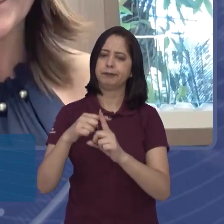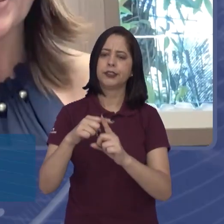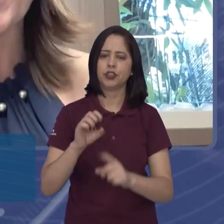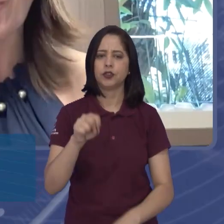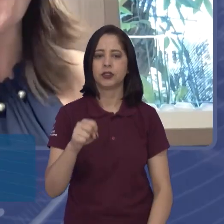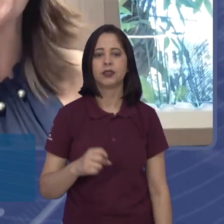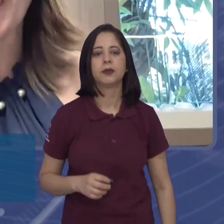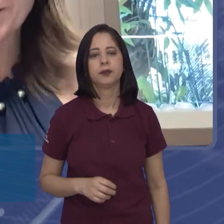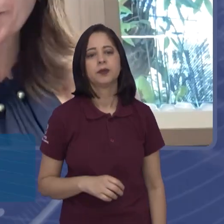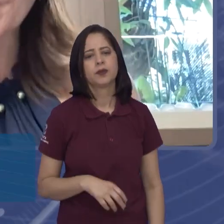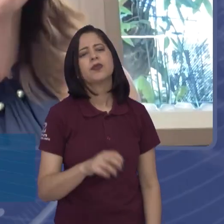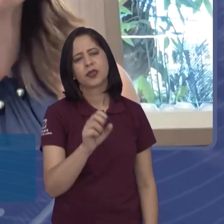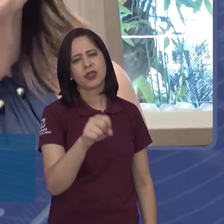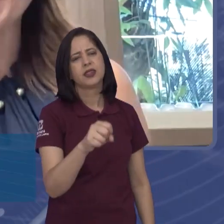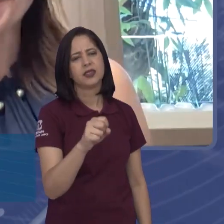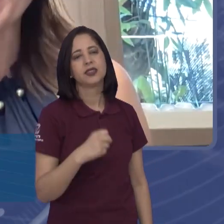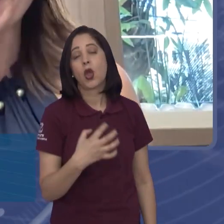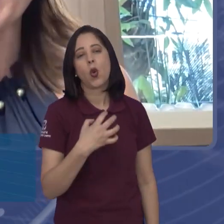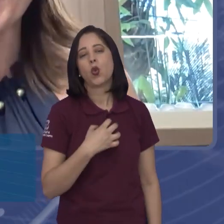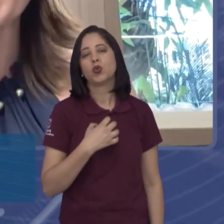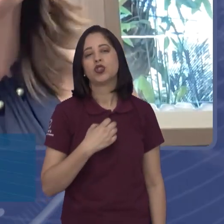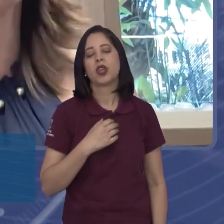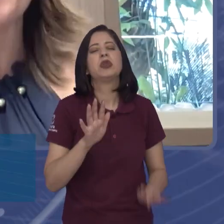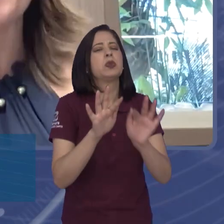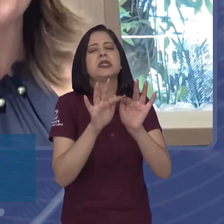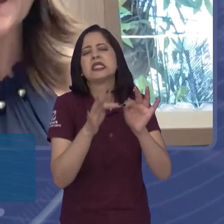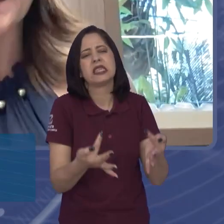estilo mais minimalista e aí acaba, né, também gastando menos,